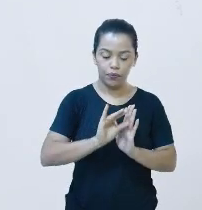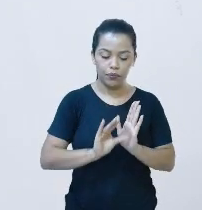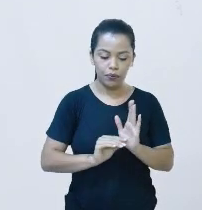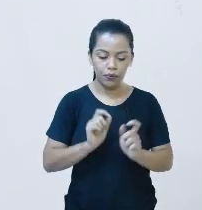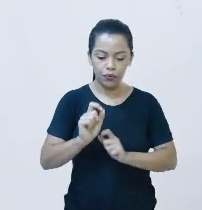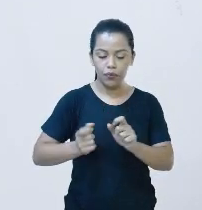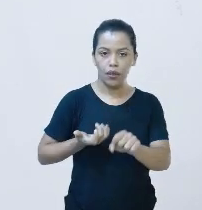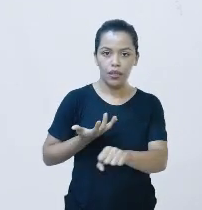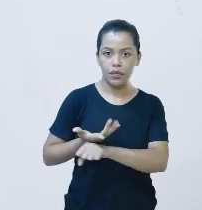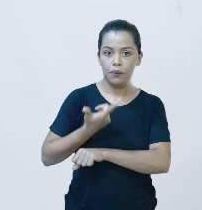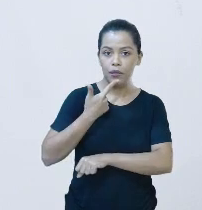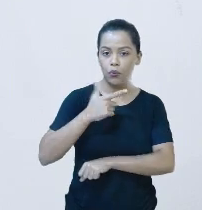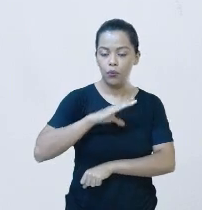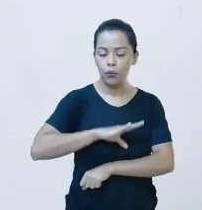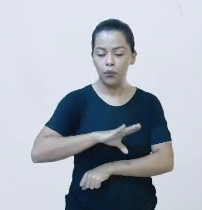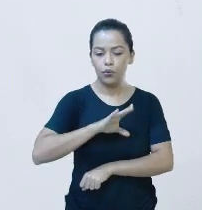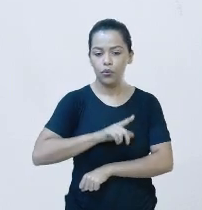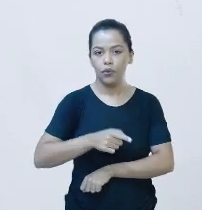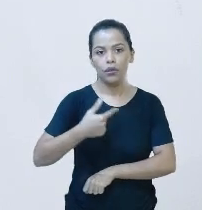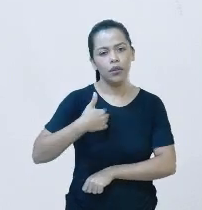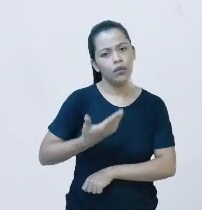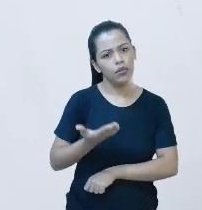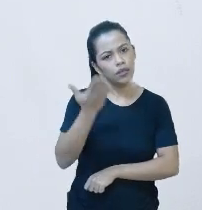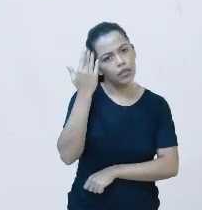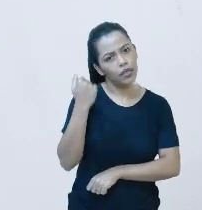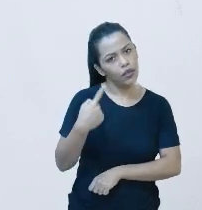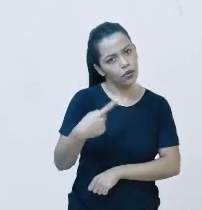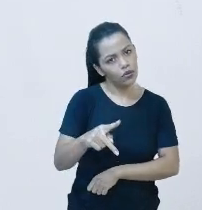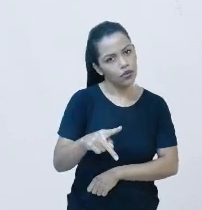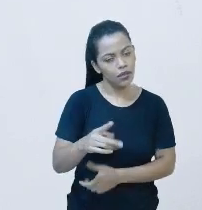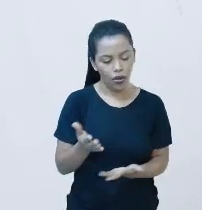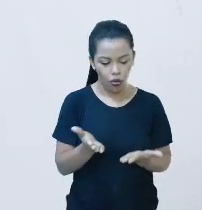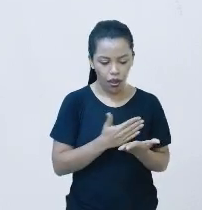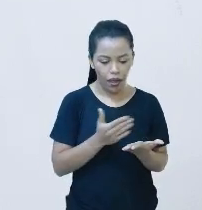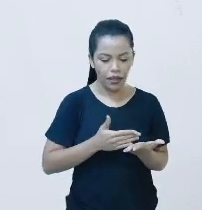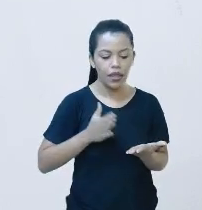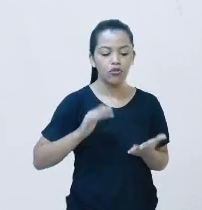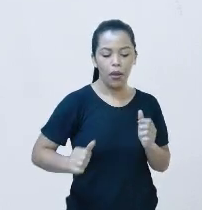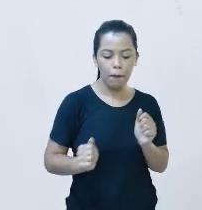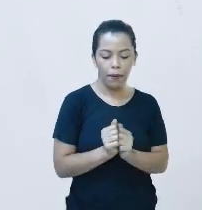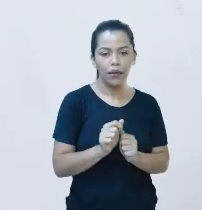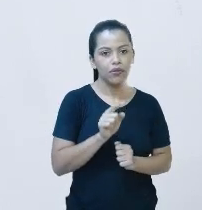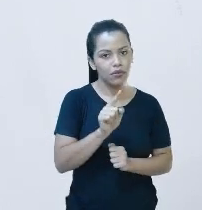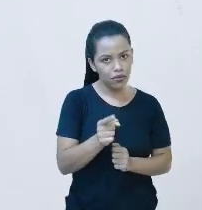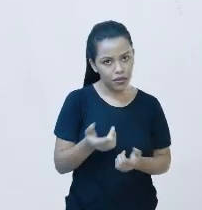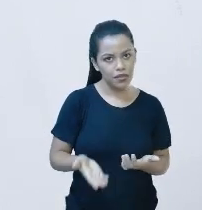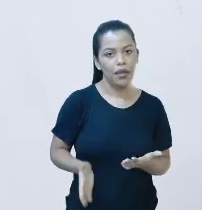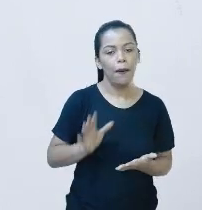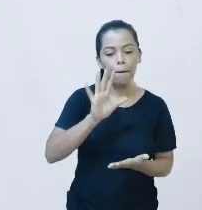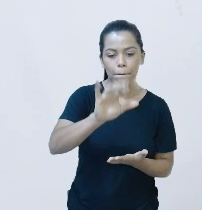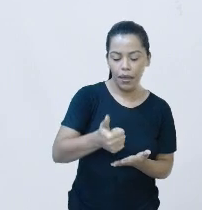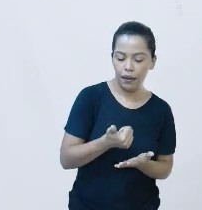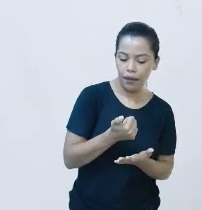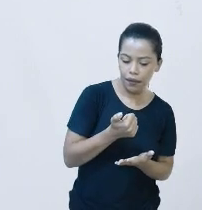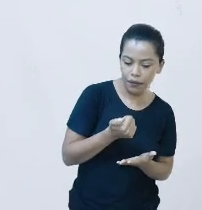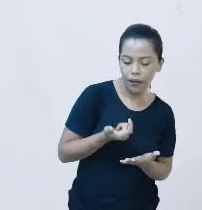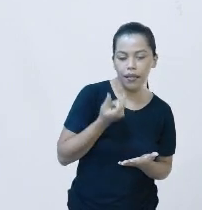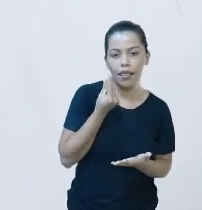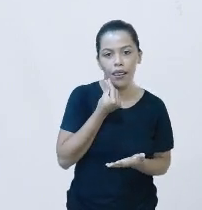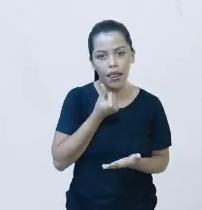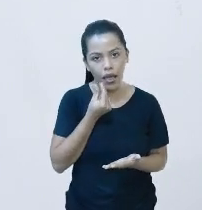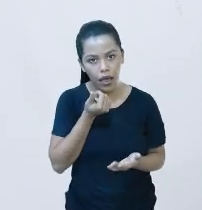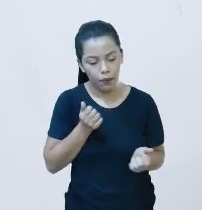curricular Língua Portuguesa. Eu sei que o seu caderno já está aí do seu lado, muito bem. Pega a tua caneta, teu